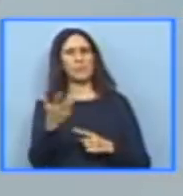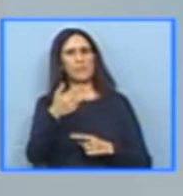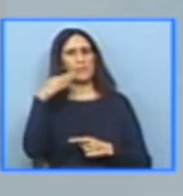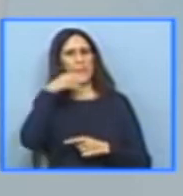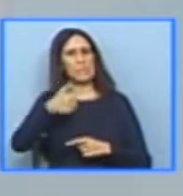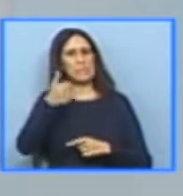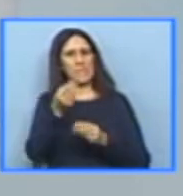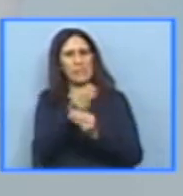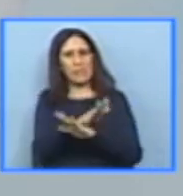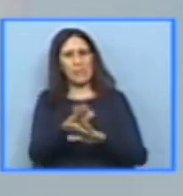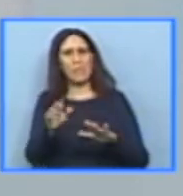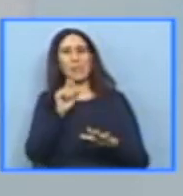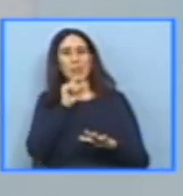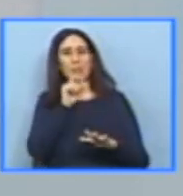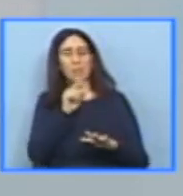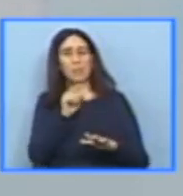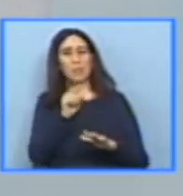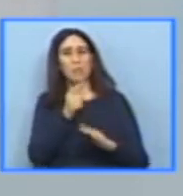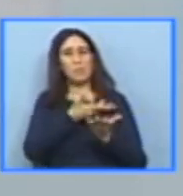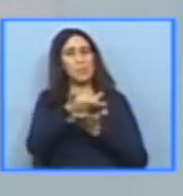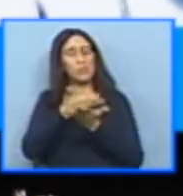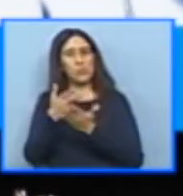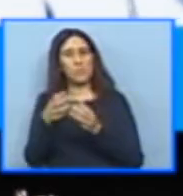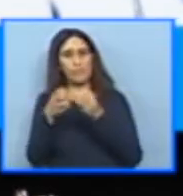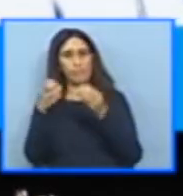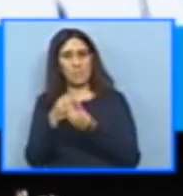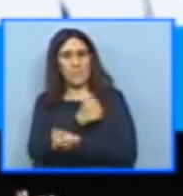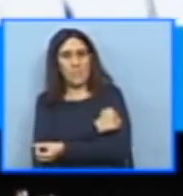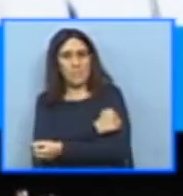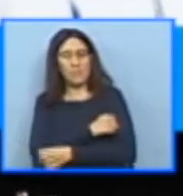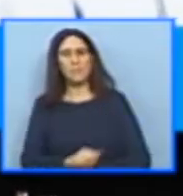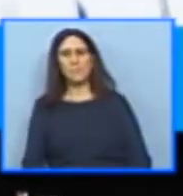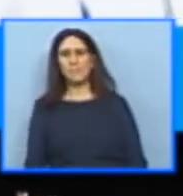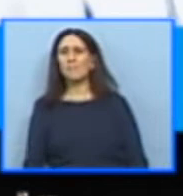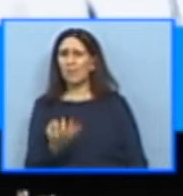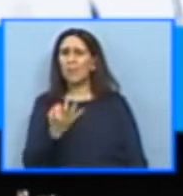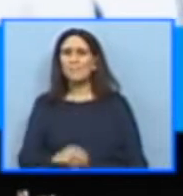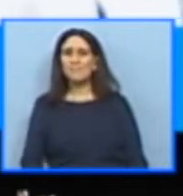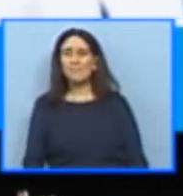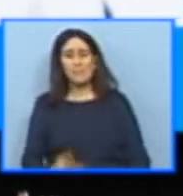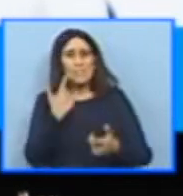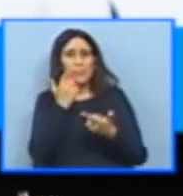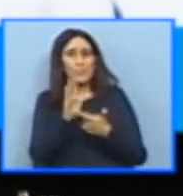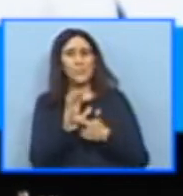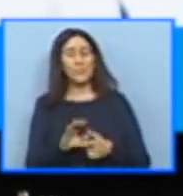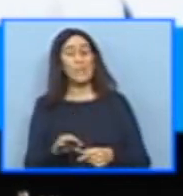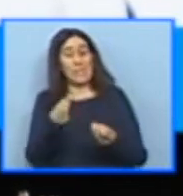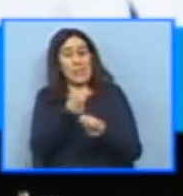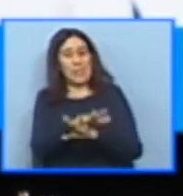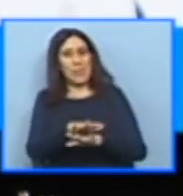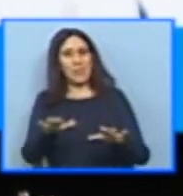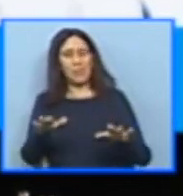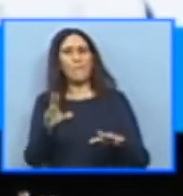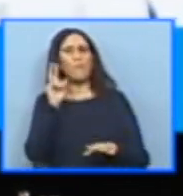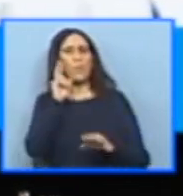que as crianças são capazes de conviver e se relacionarem em casa. Tem a ver com o exemplo. As crianças não podem crescer com a ausência